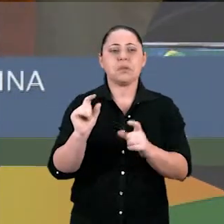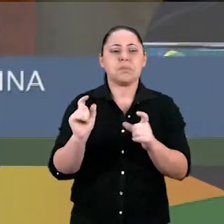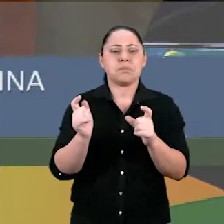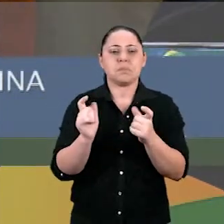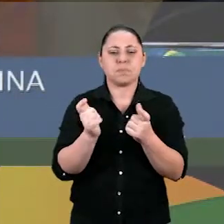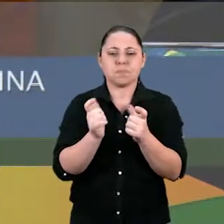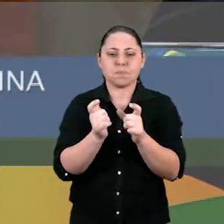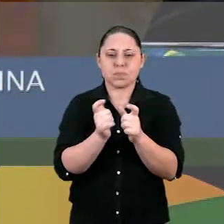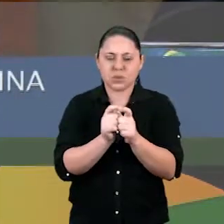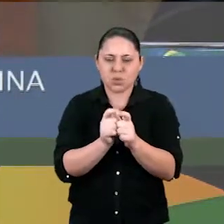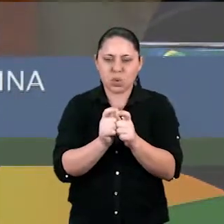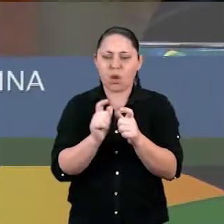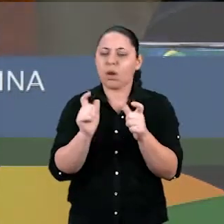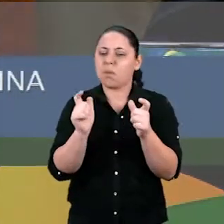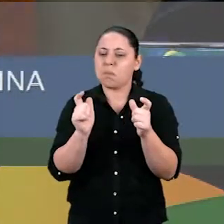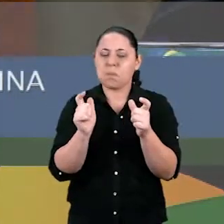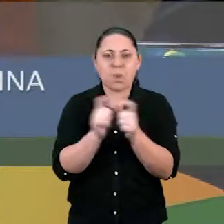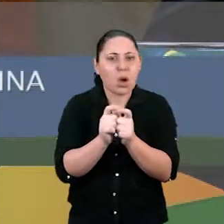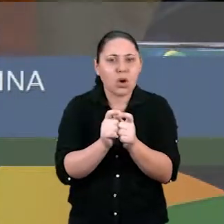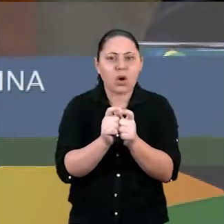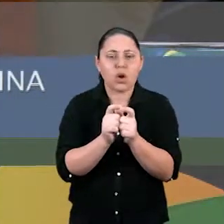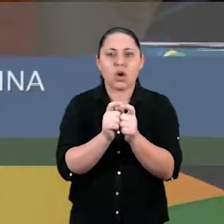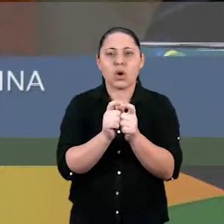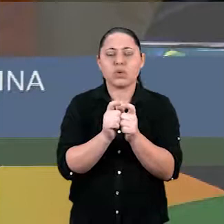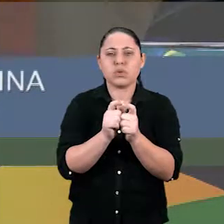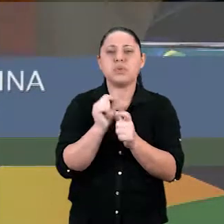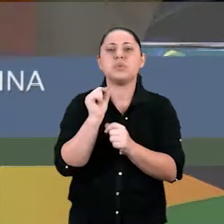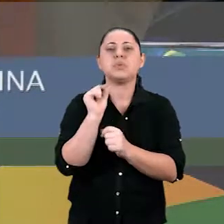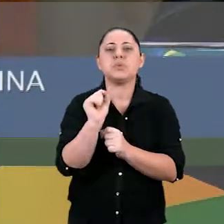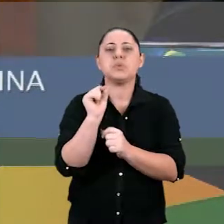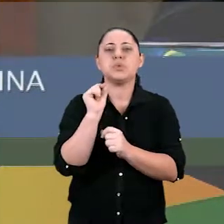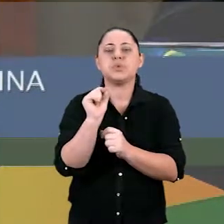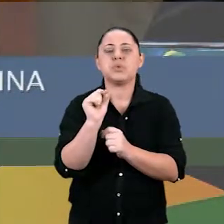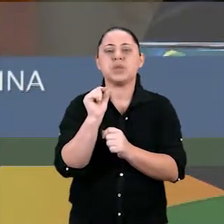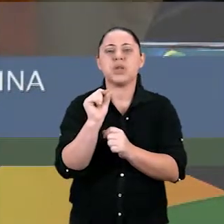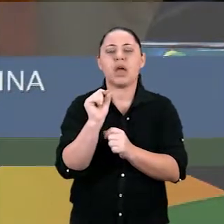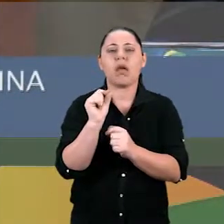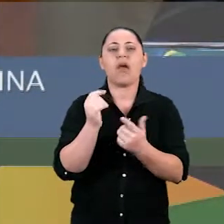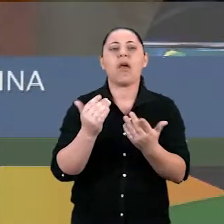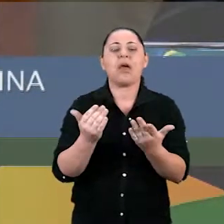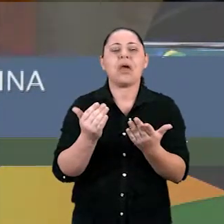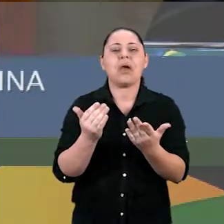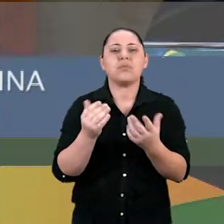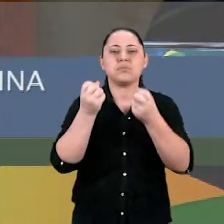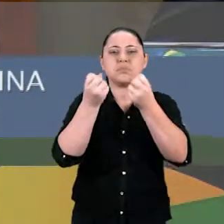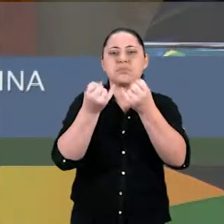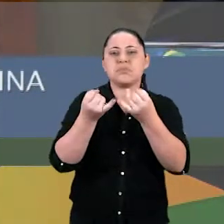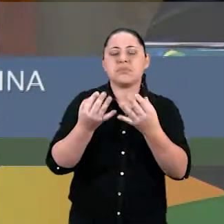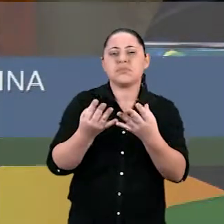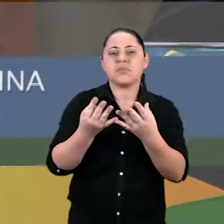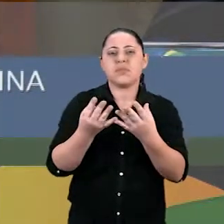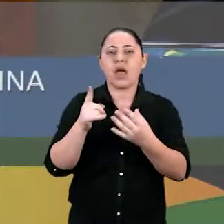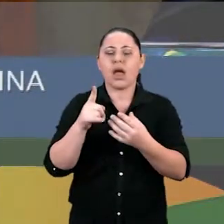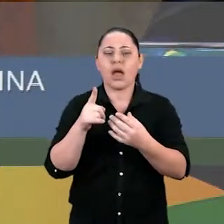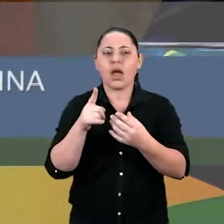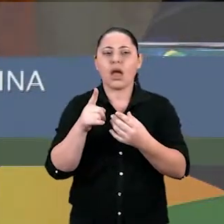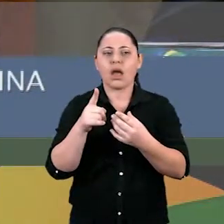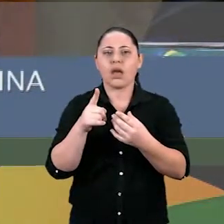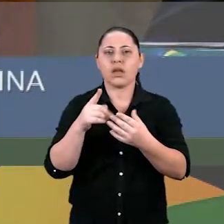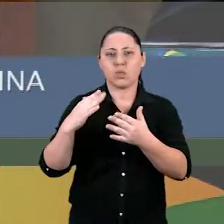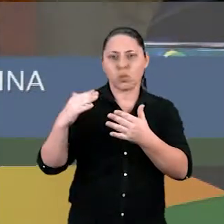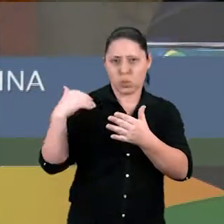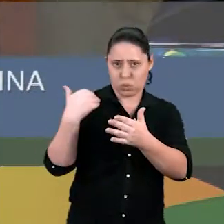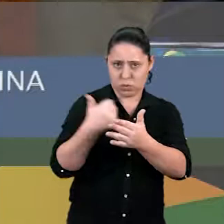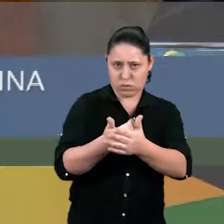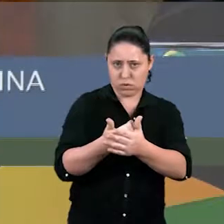com pouquíssimas mesmo exceções, por um caudilismo despótico. E,